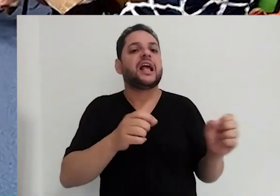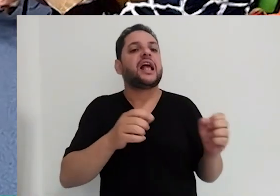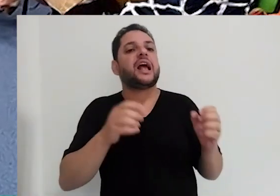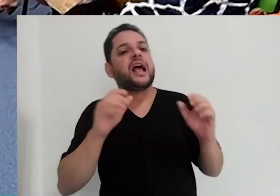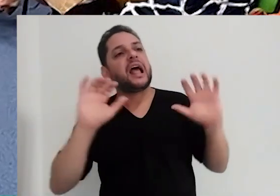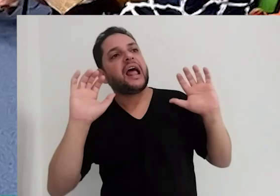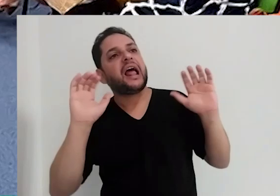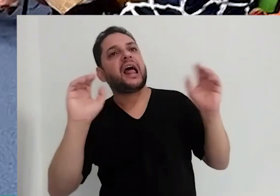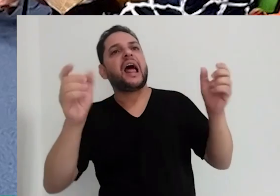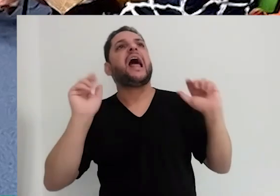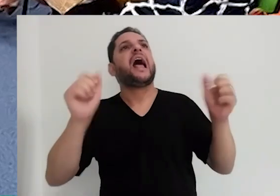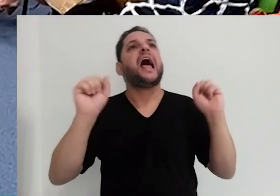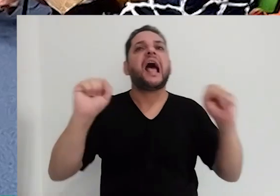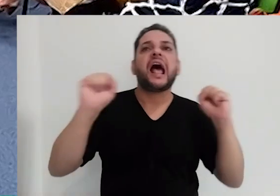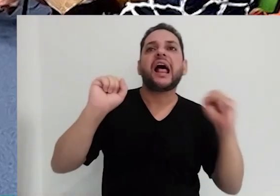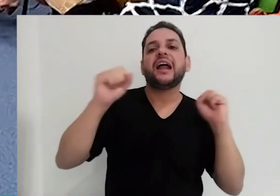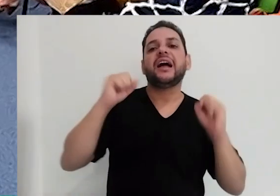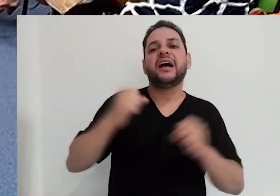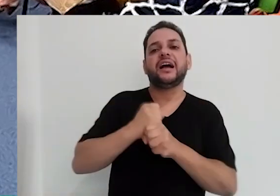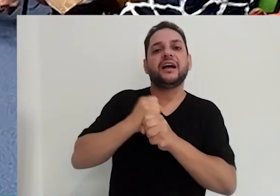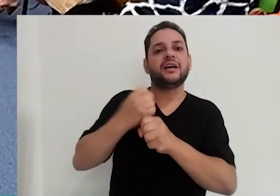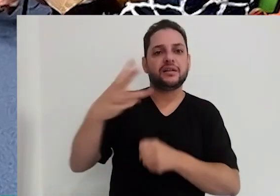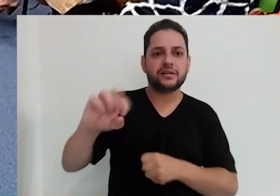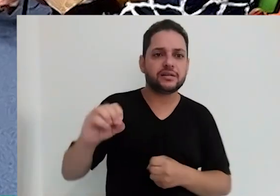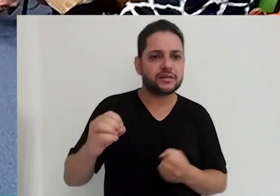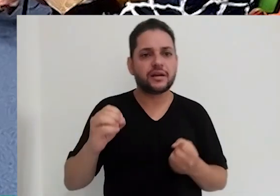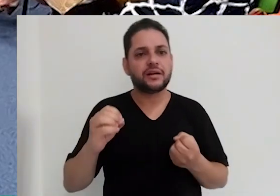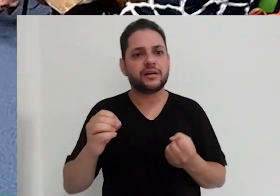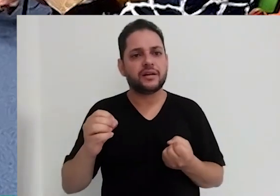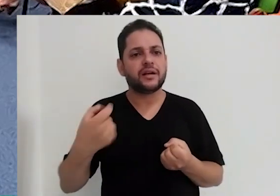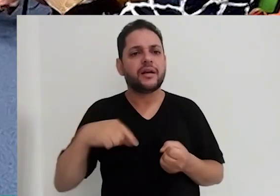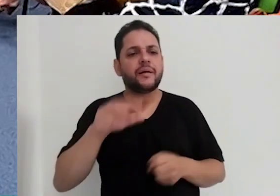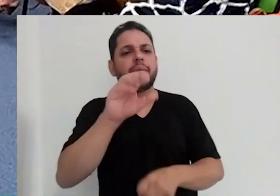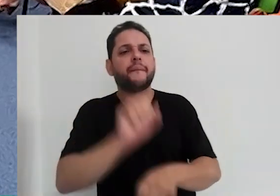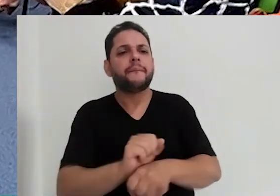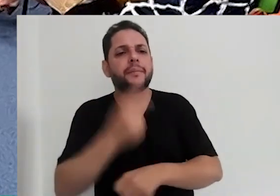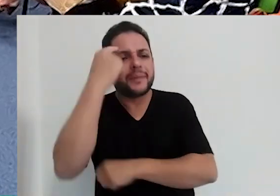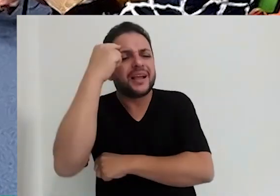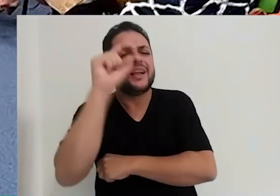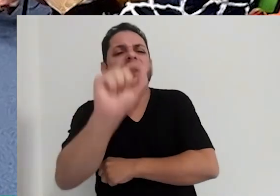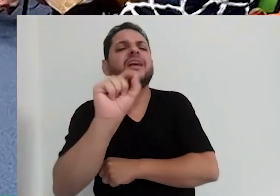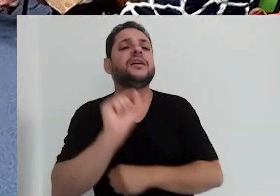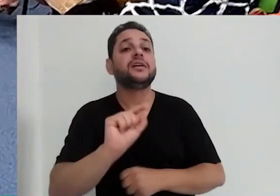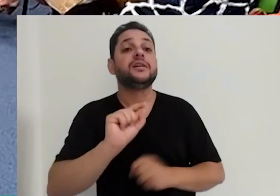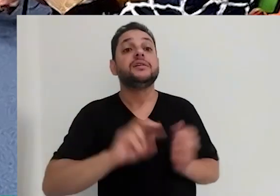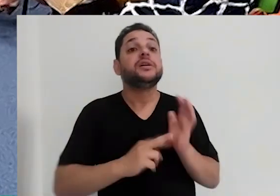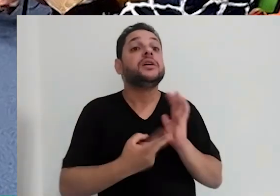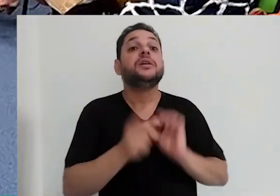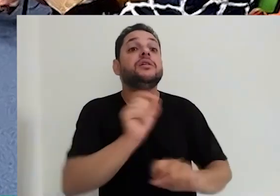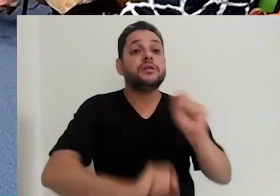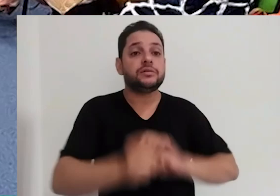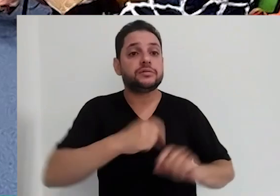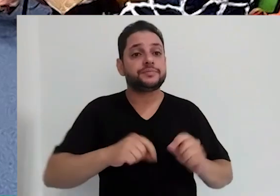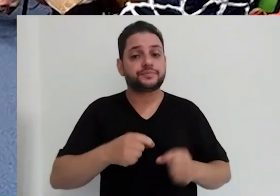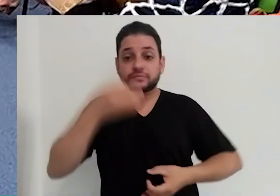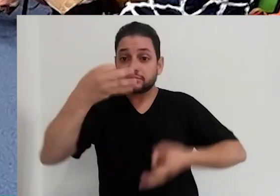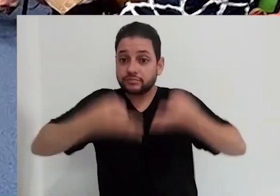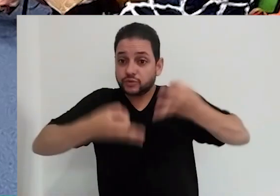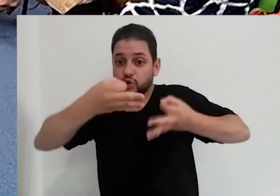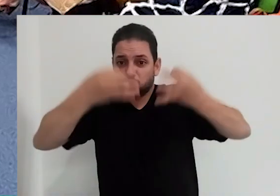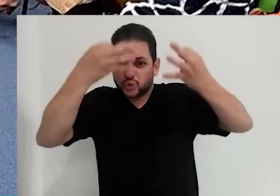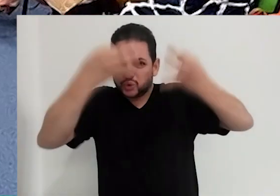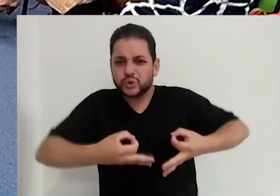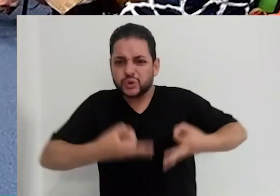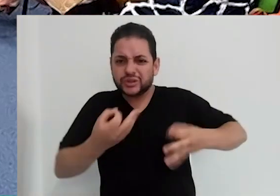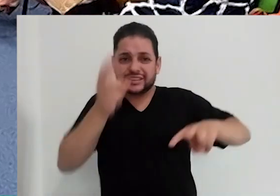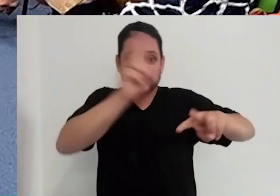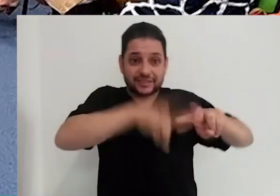que maravilha gente para para e pensa um pouquinho o que que isso significa justiça não é Cadê justiça é uma coisa Cadê é outra Cadê é uma